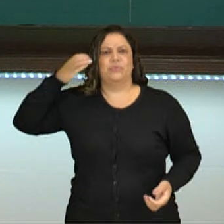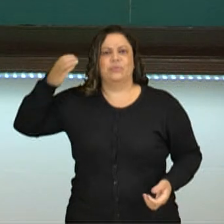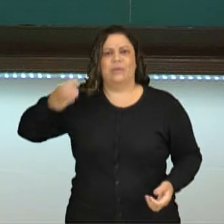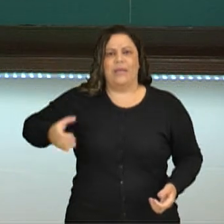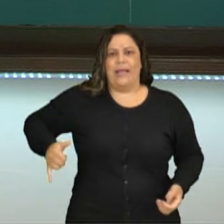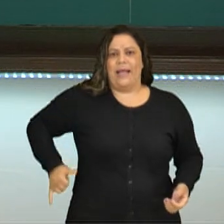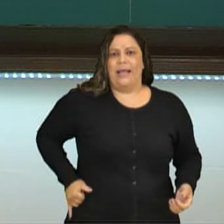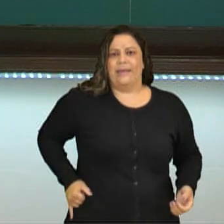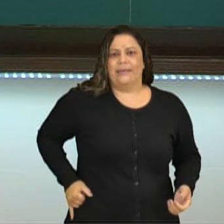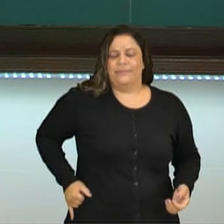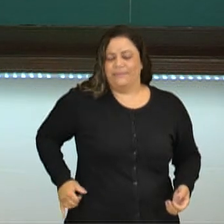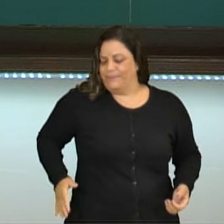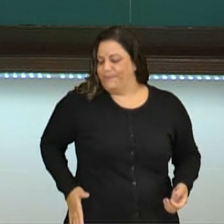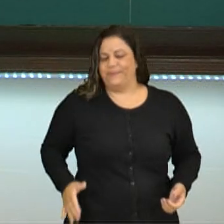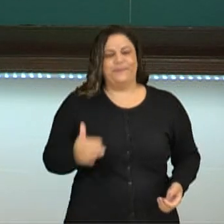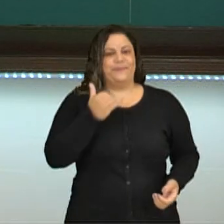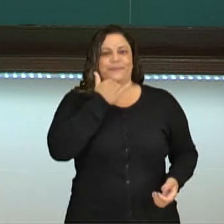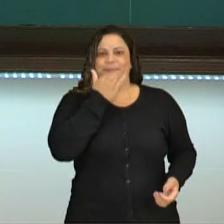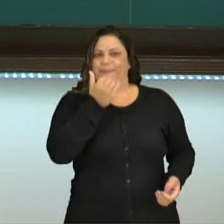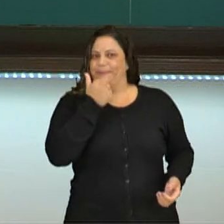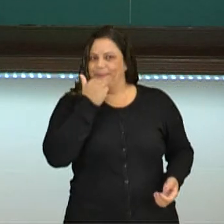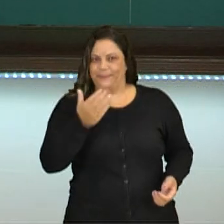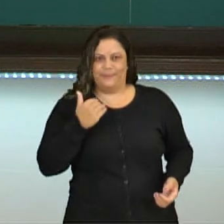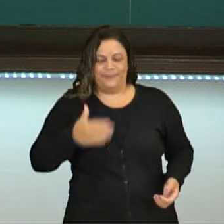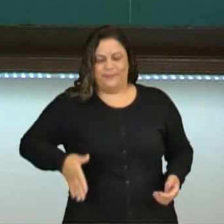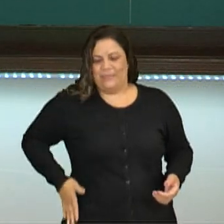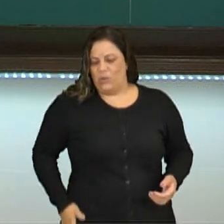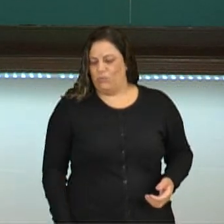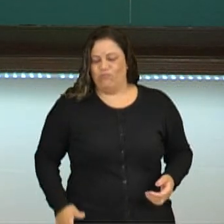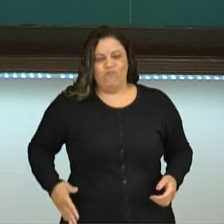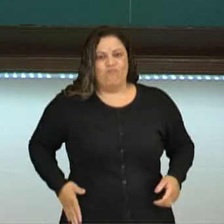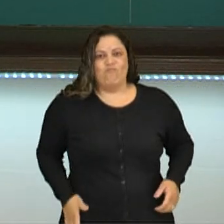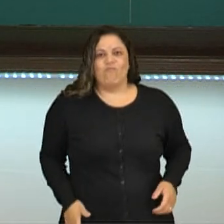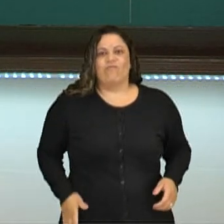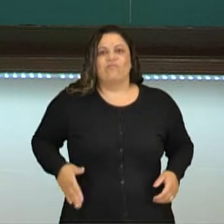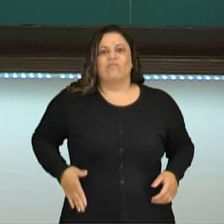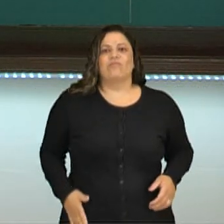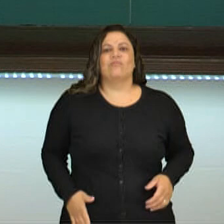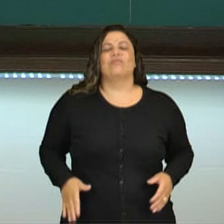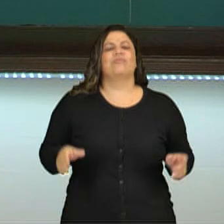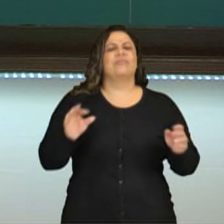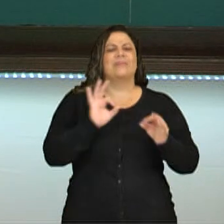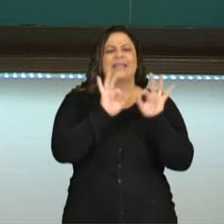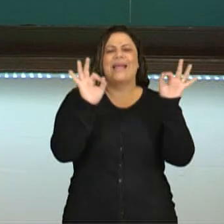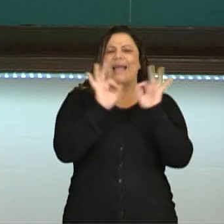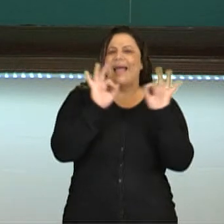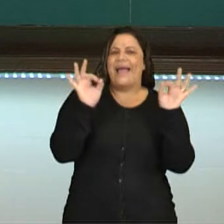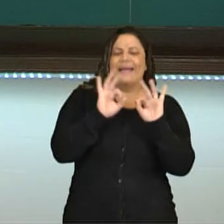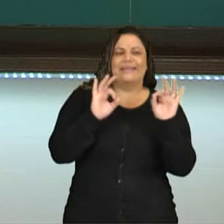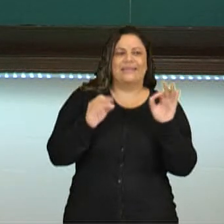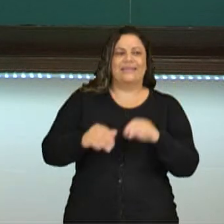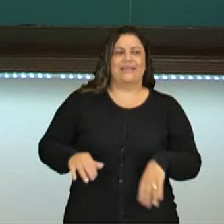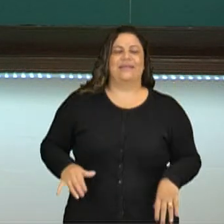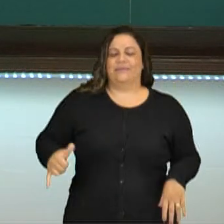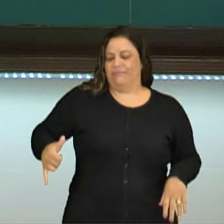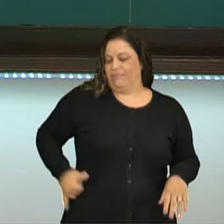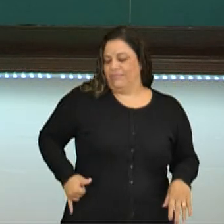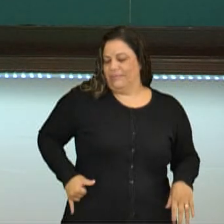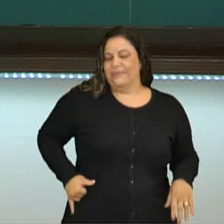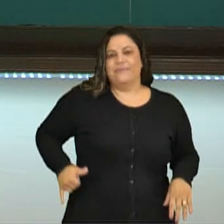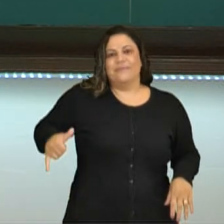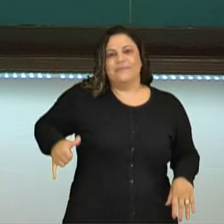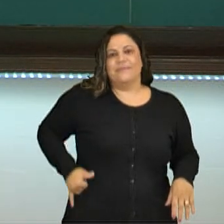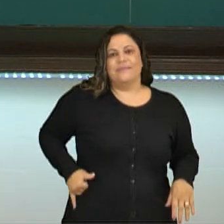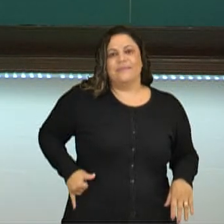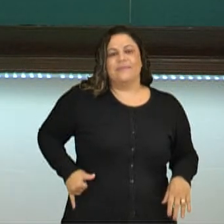bolso, como os smartphones cabem hoje, né? Eles tinham que ser carregados, normalmente do lado de fora, então